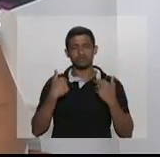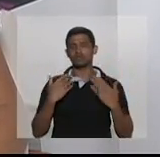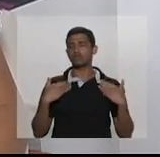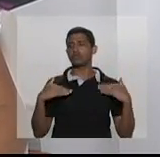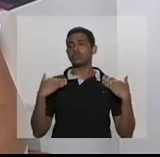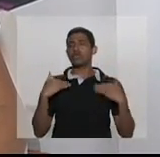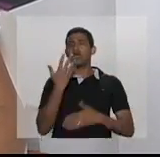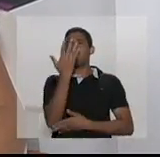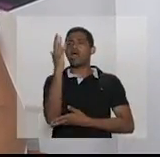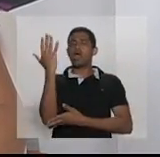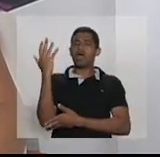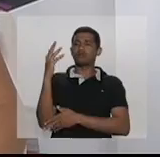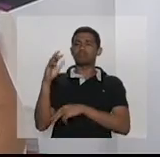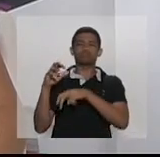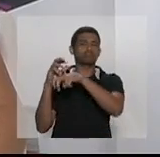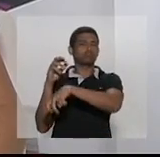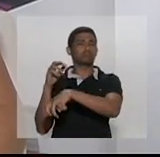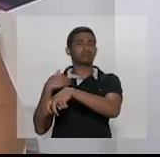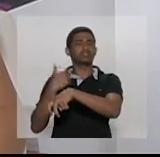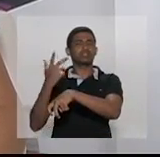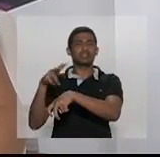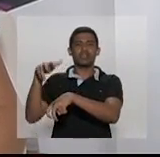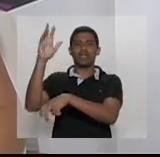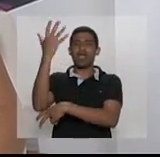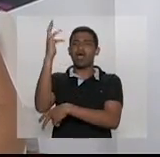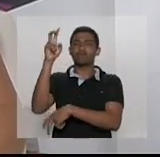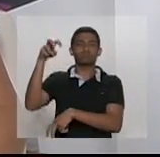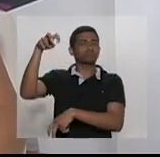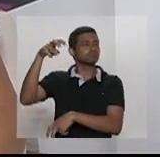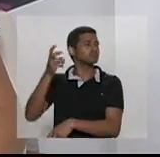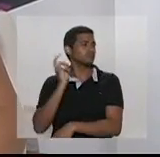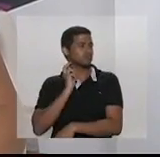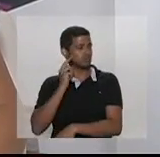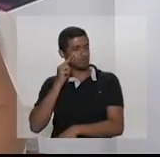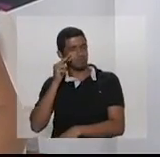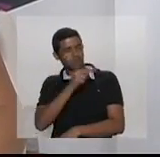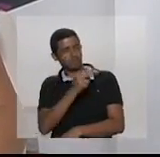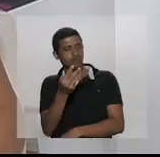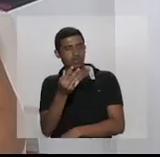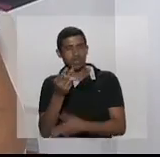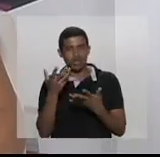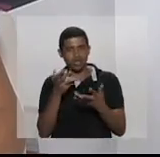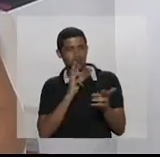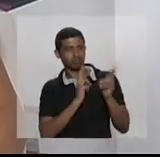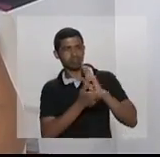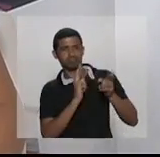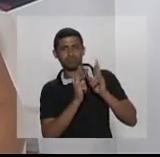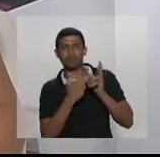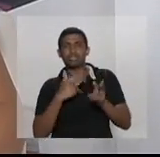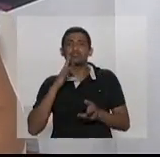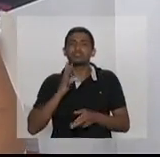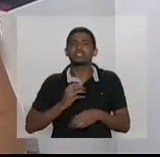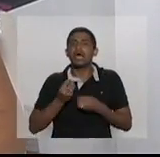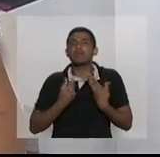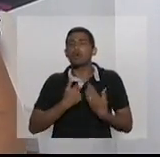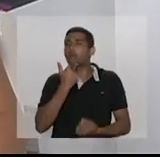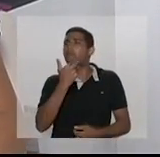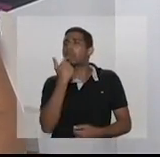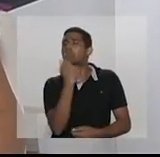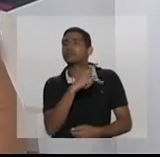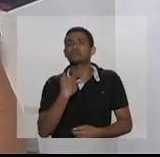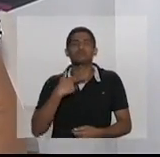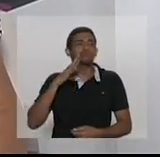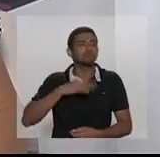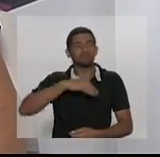descansar na sombra de uma árvore. Um morcego está em cima dessa árvore, olha para ele, quer se relacionar com ele, mas não sabe falar a língua